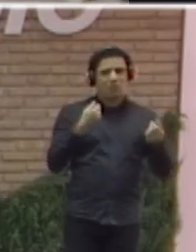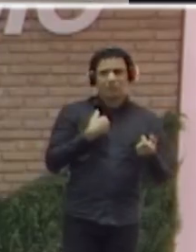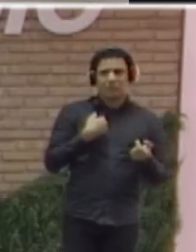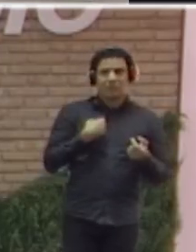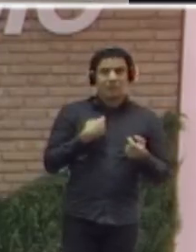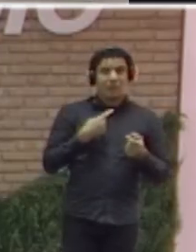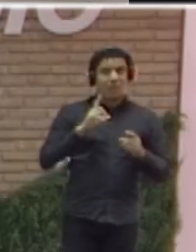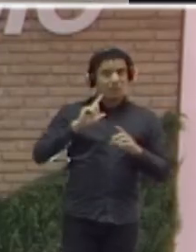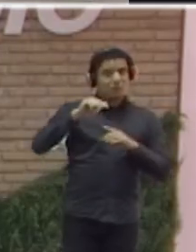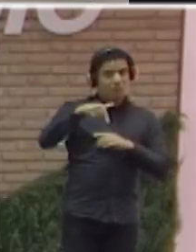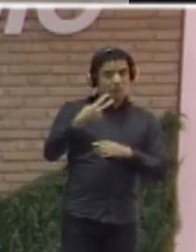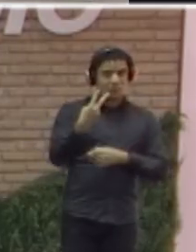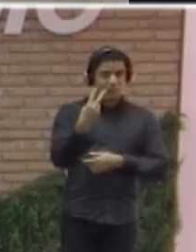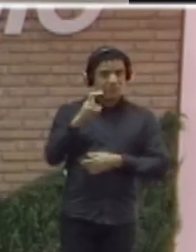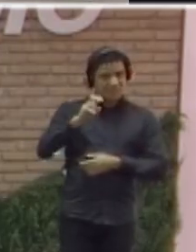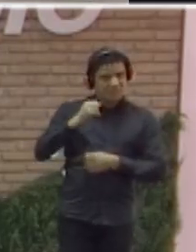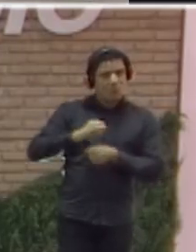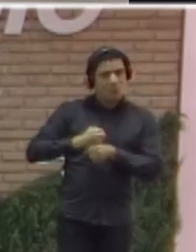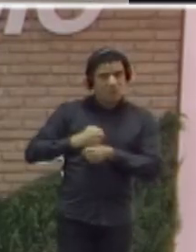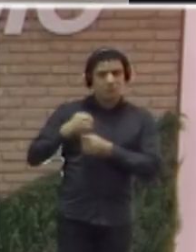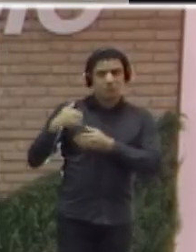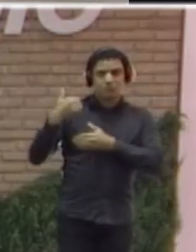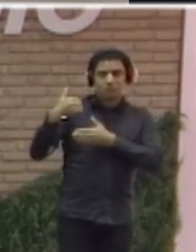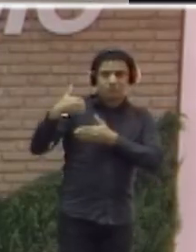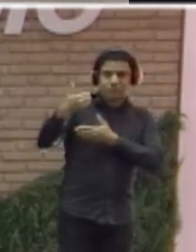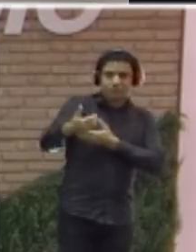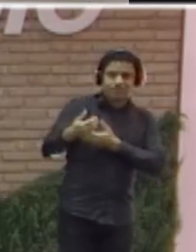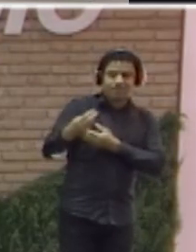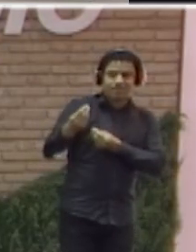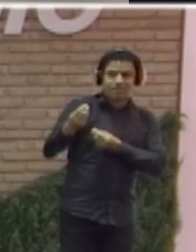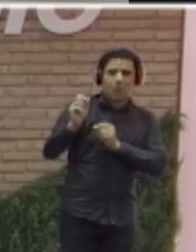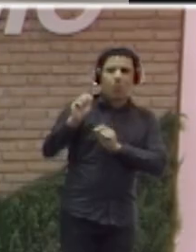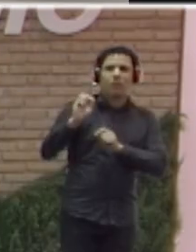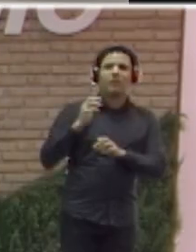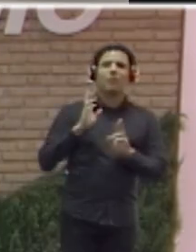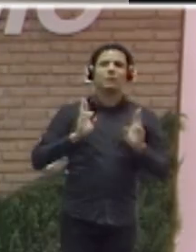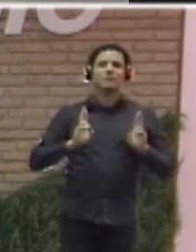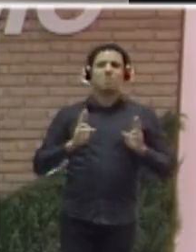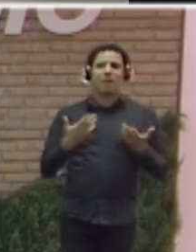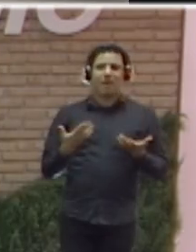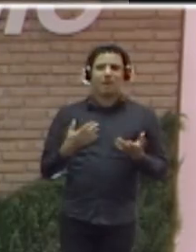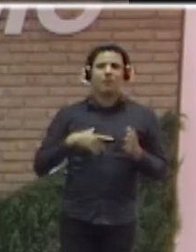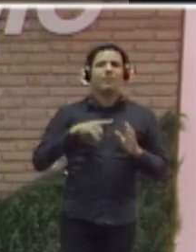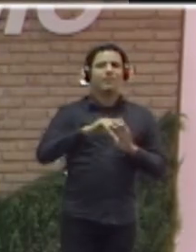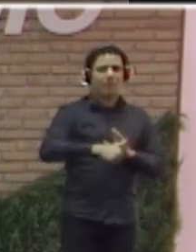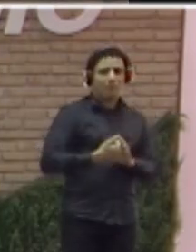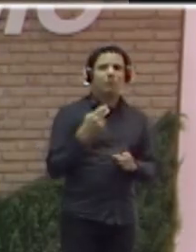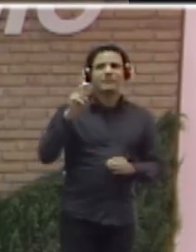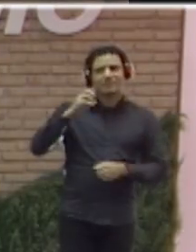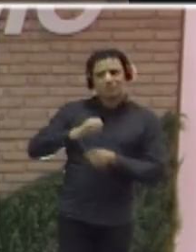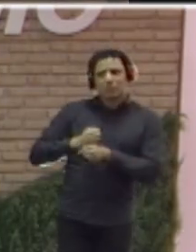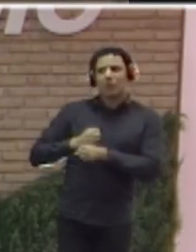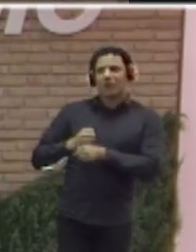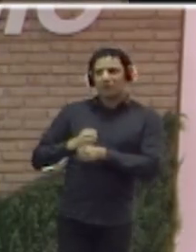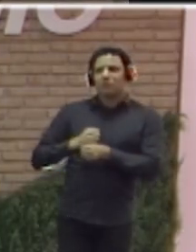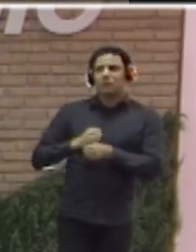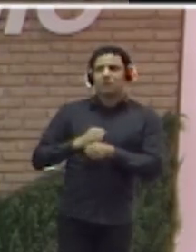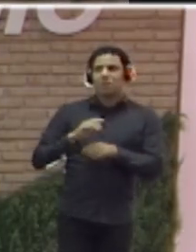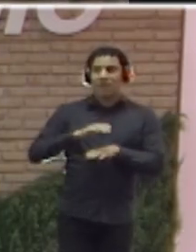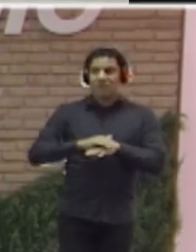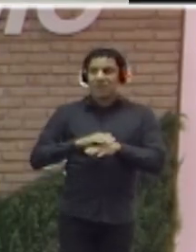25 anos. É um prazer vê-la aqui depois dos 5 anos que levamos para fazer isso